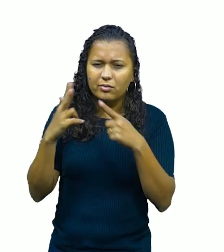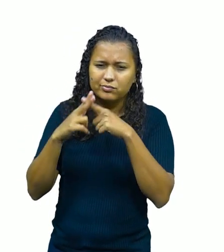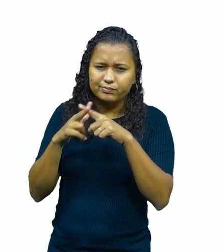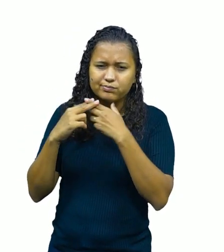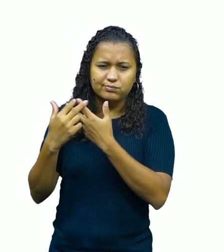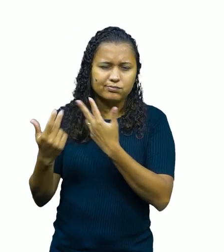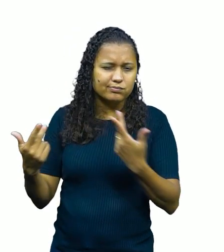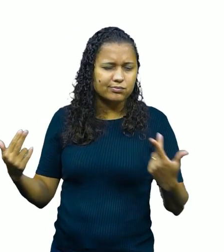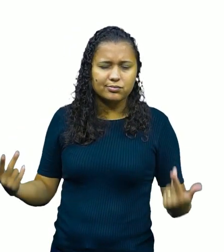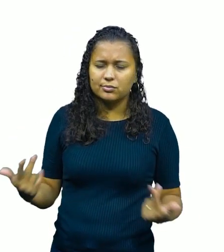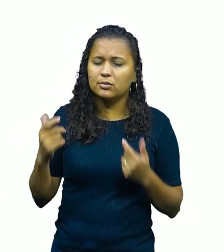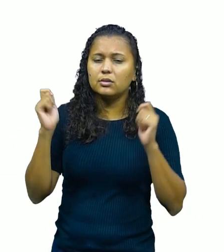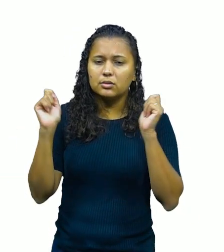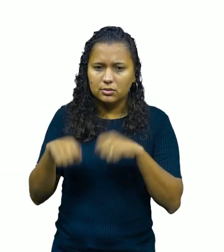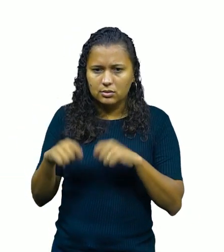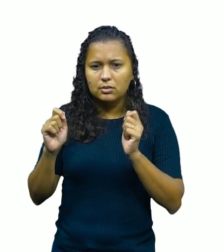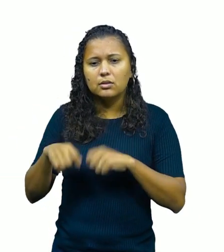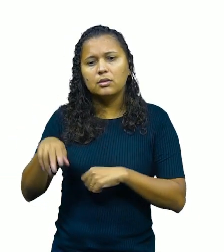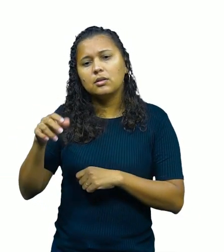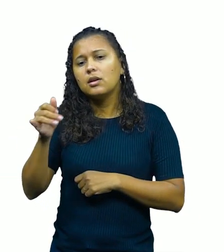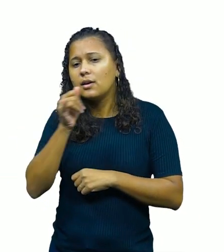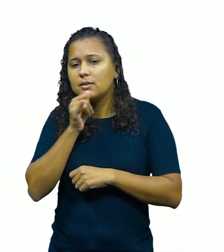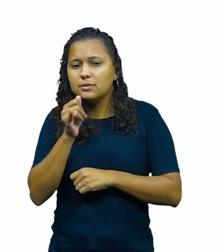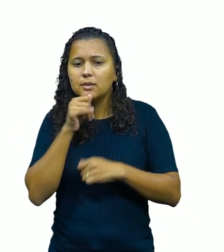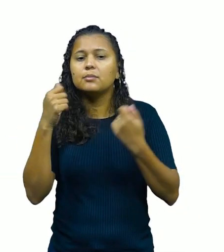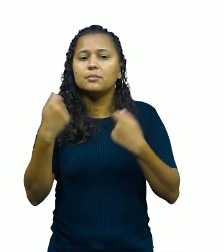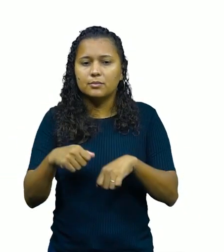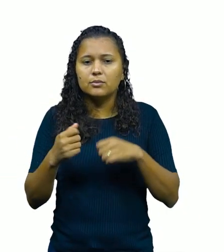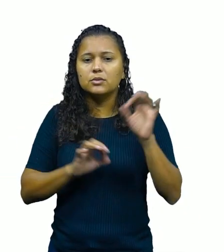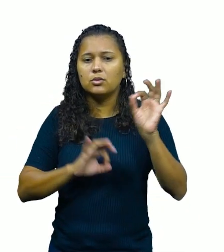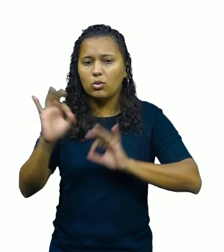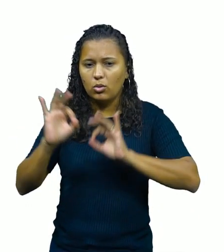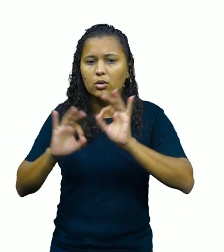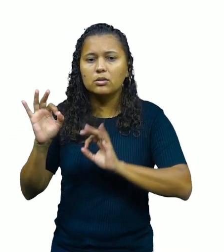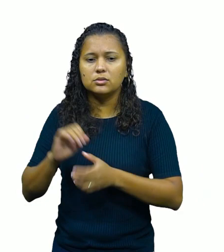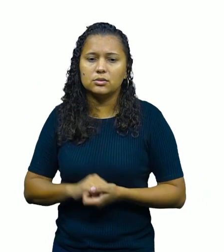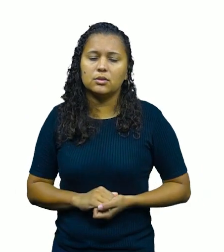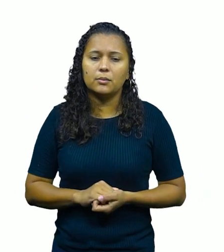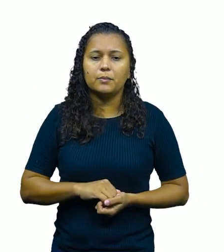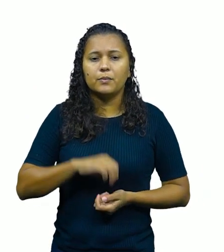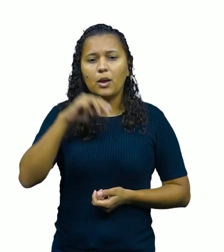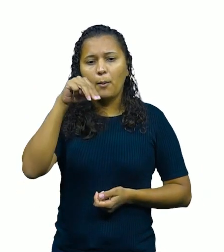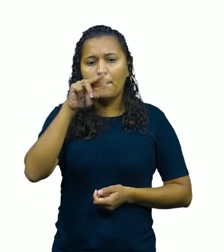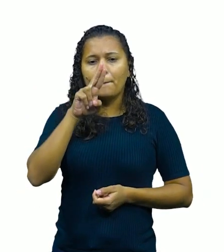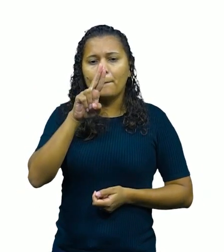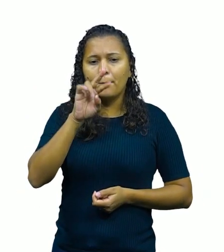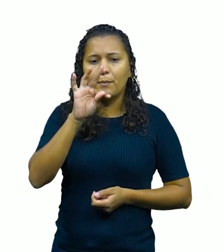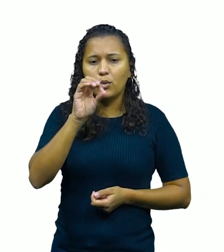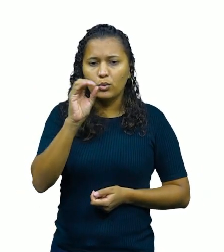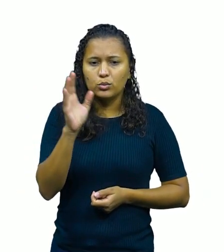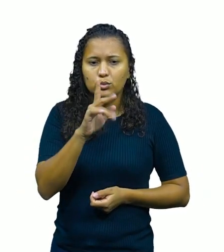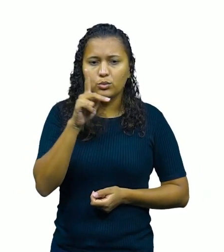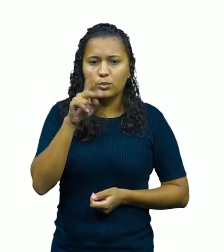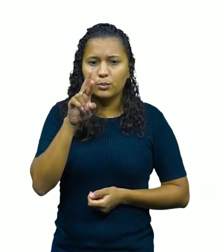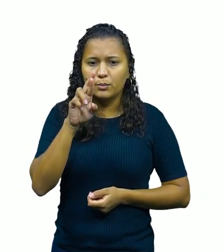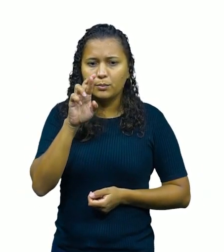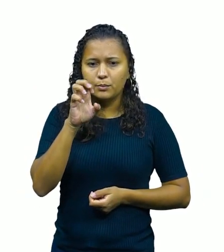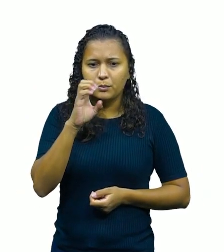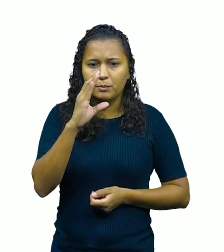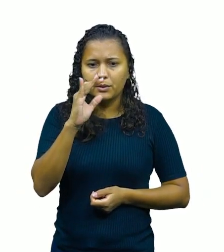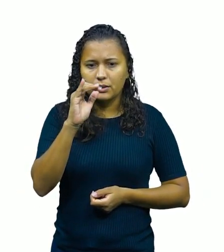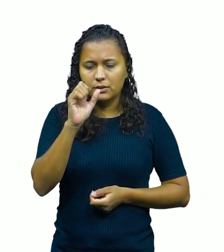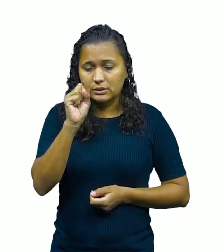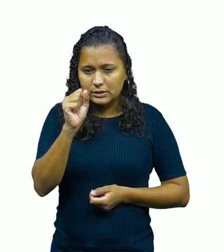e outros. São exemplos de componentes que precisam ser extra precisos. Os que são muito precisos, do tipo